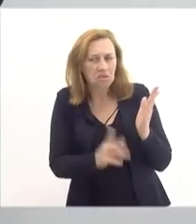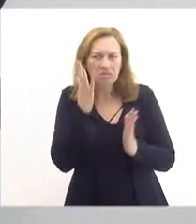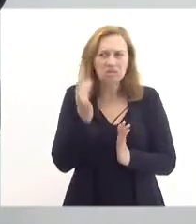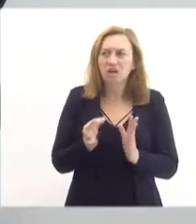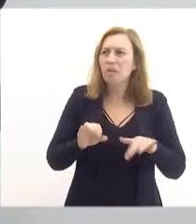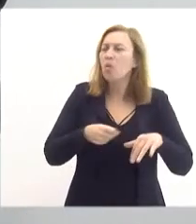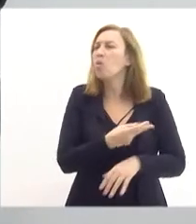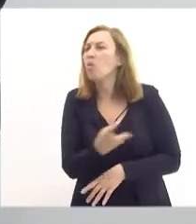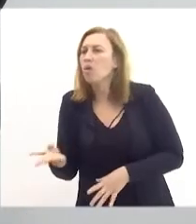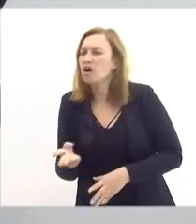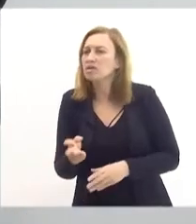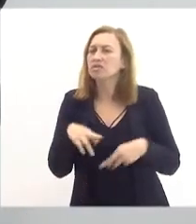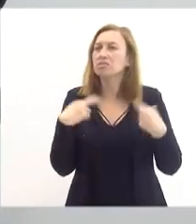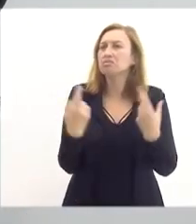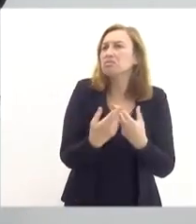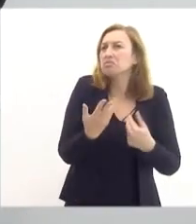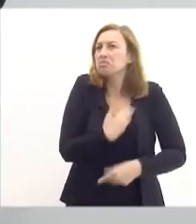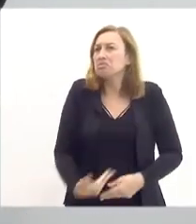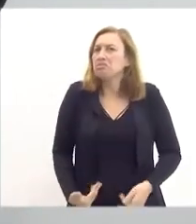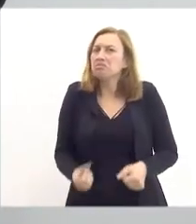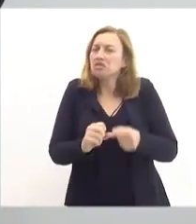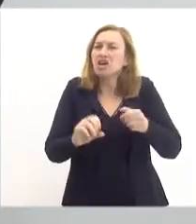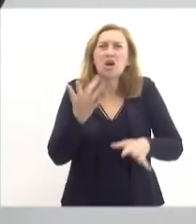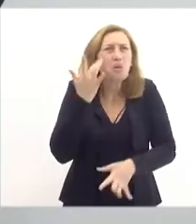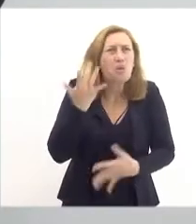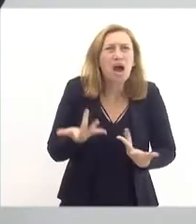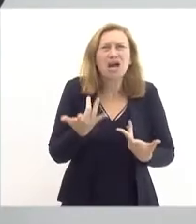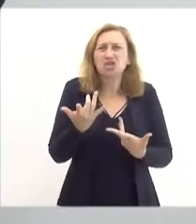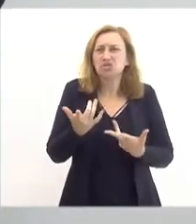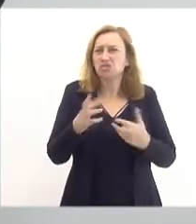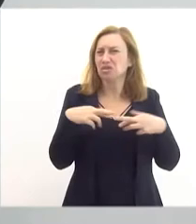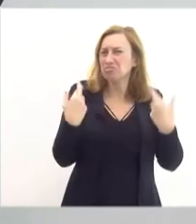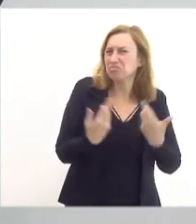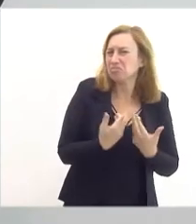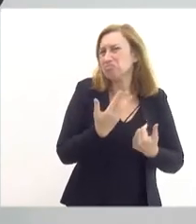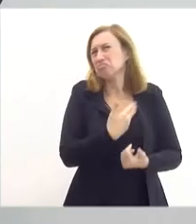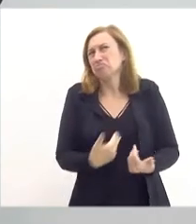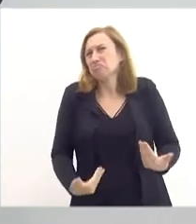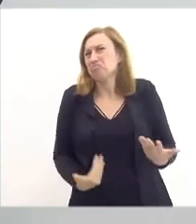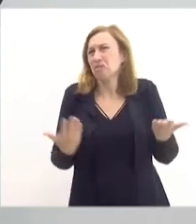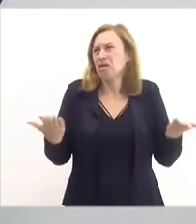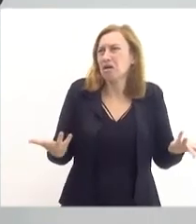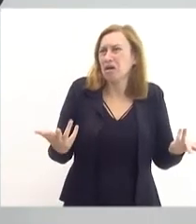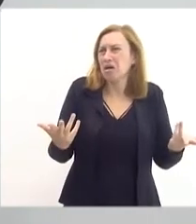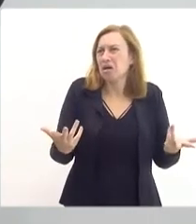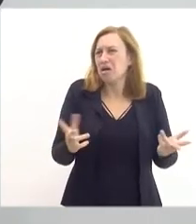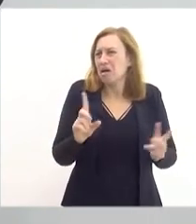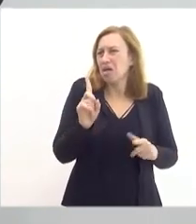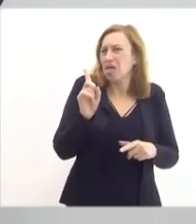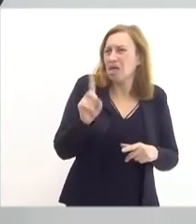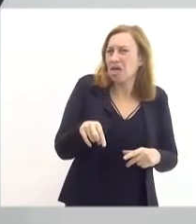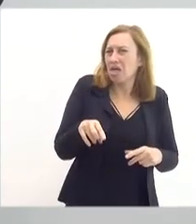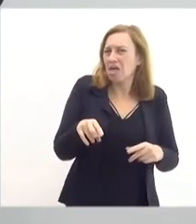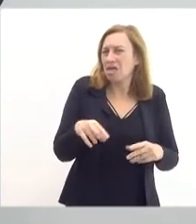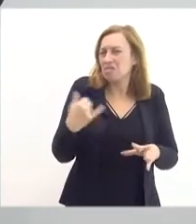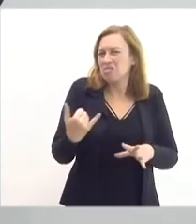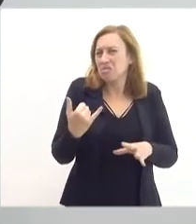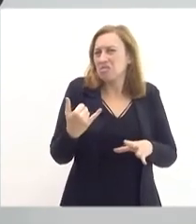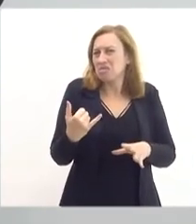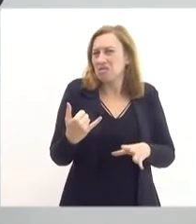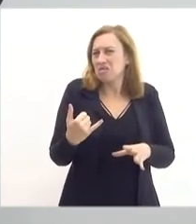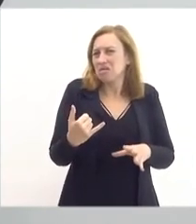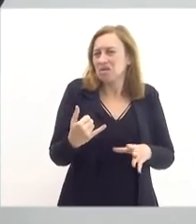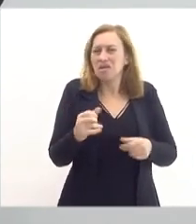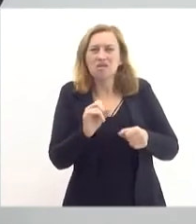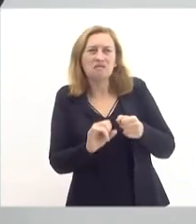Então, eu não acho que a audiência pública É uma sistemática que o parlamento adota e faz quando